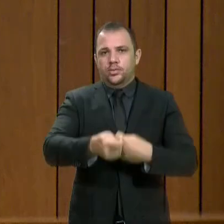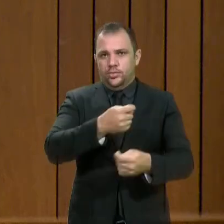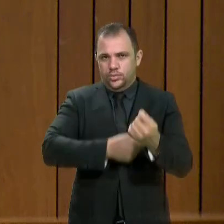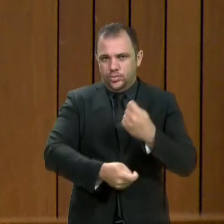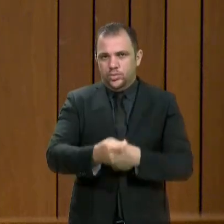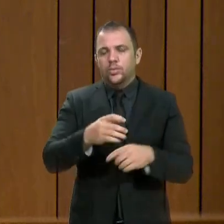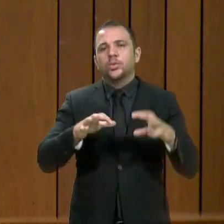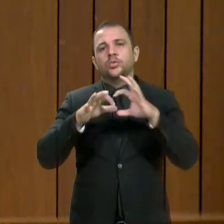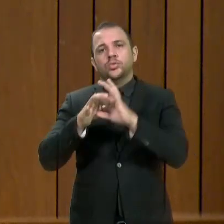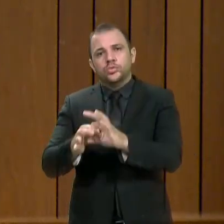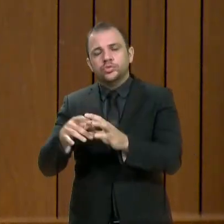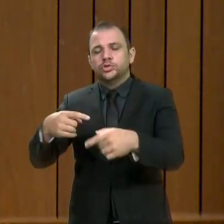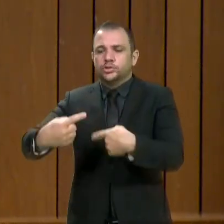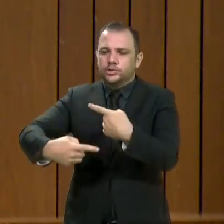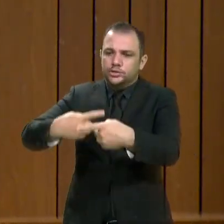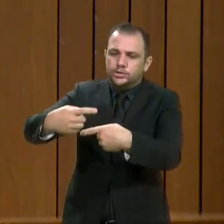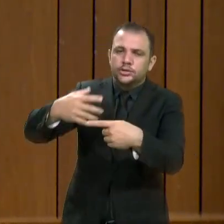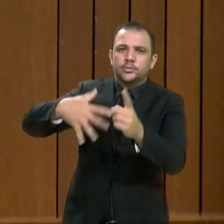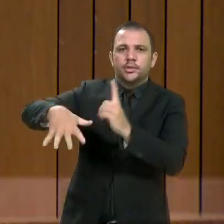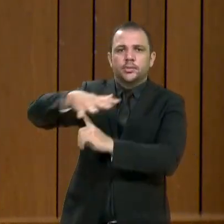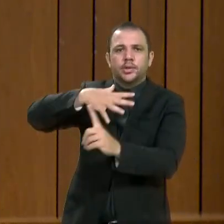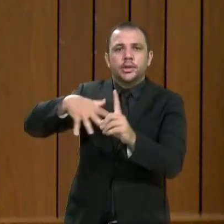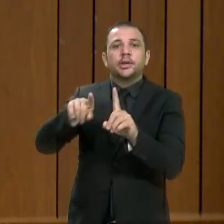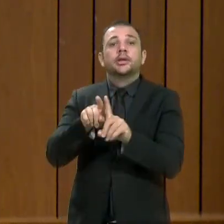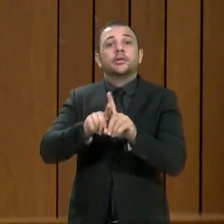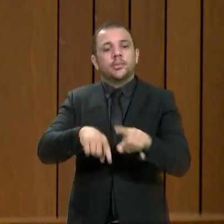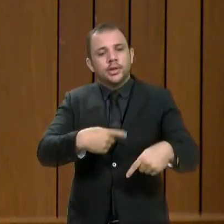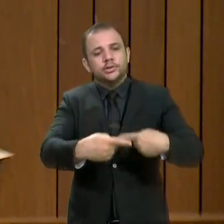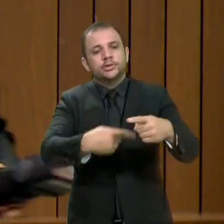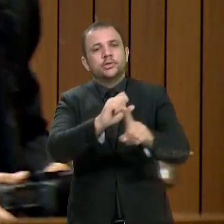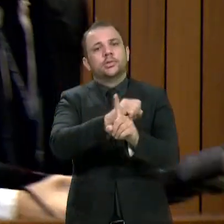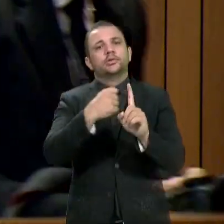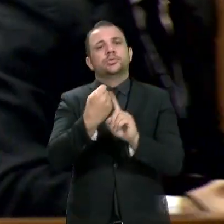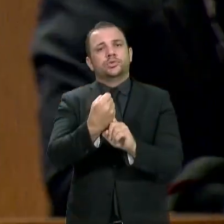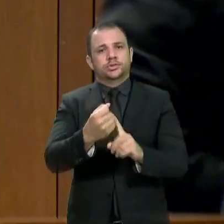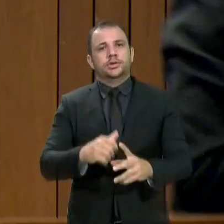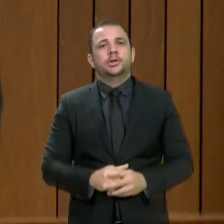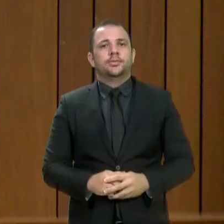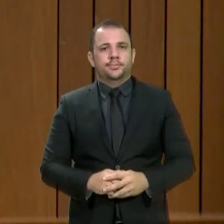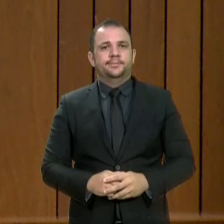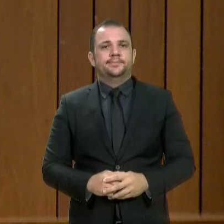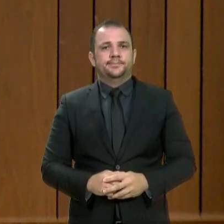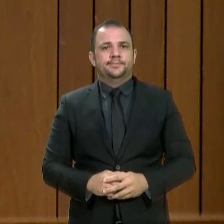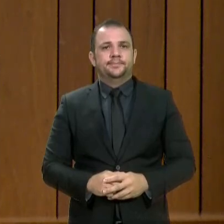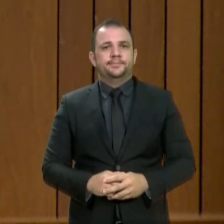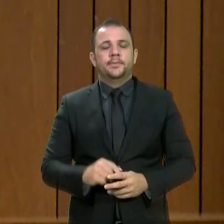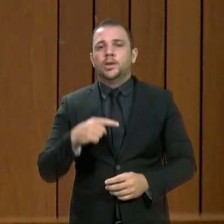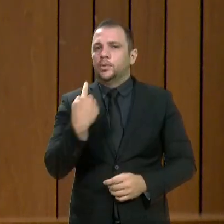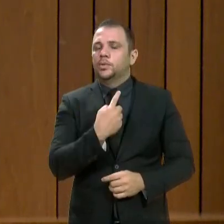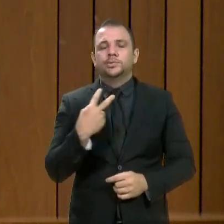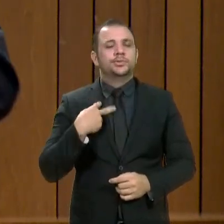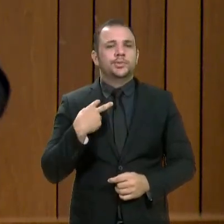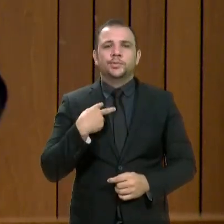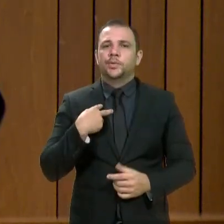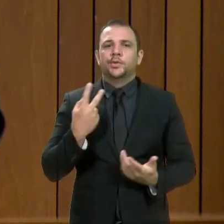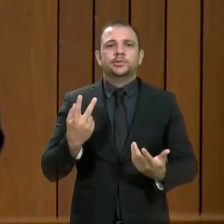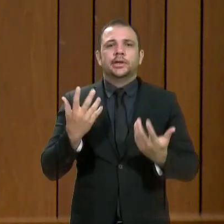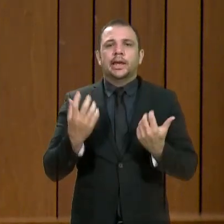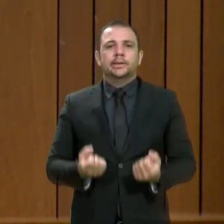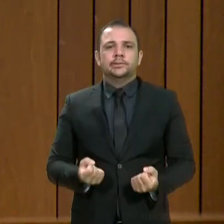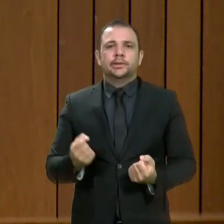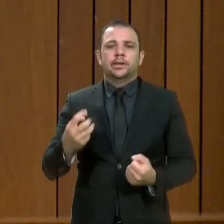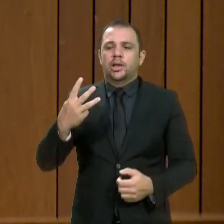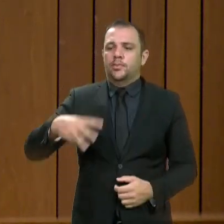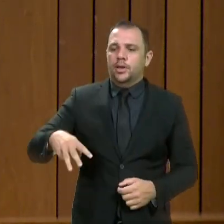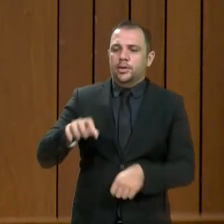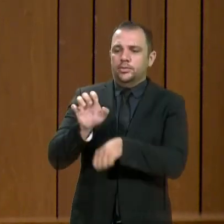dinâmica ambiental e, acima de tudo, com a dinâmica social. Não é possível que o Estado seja rico para poucos. Não é possível que a